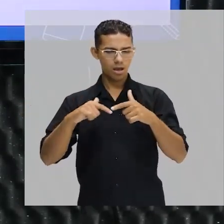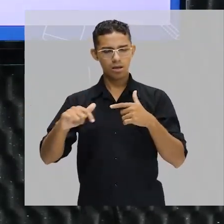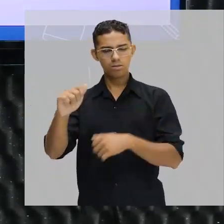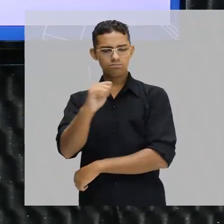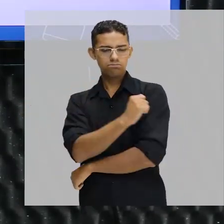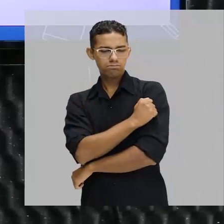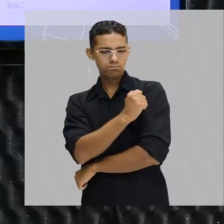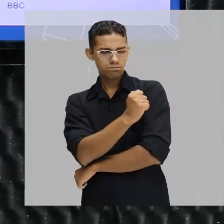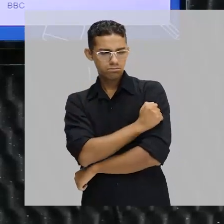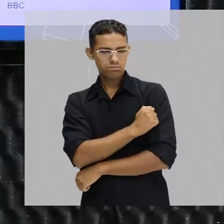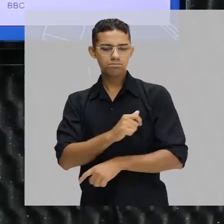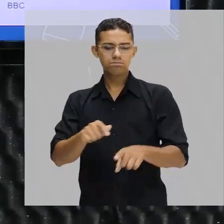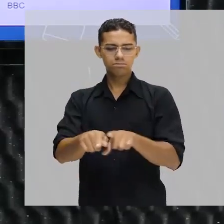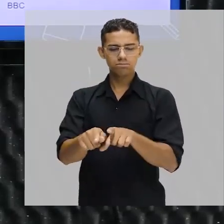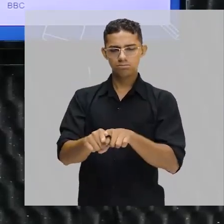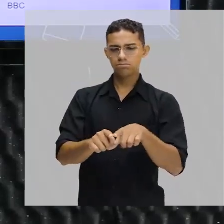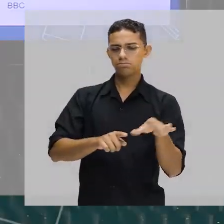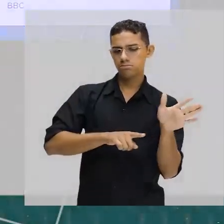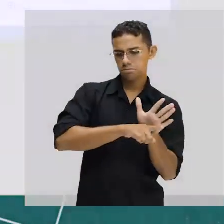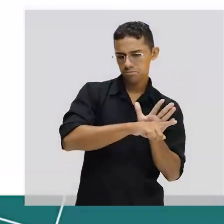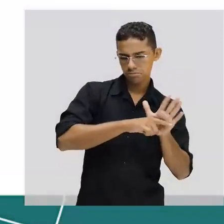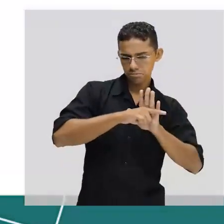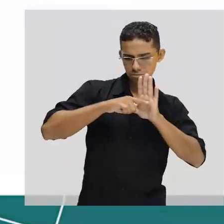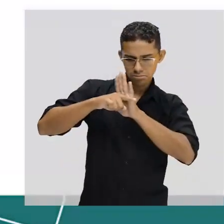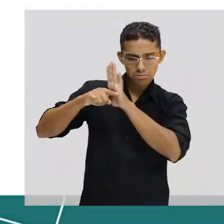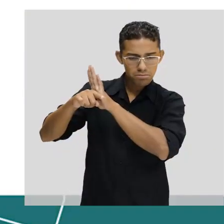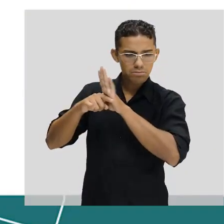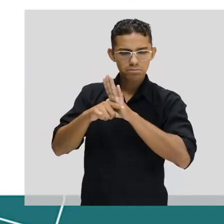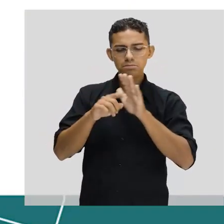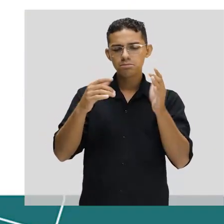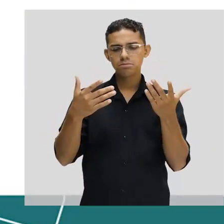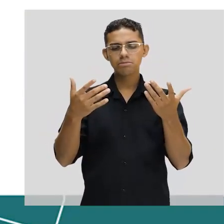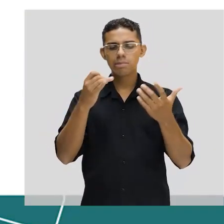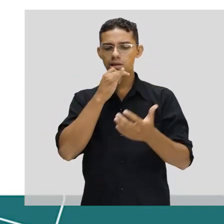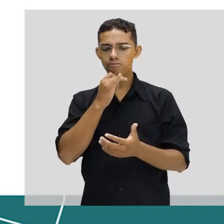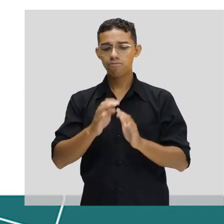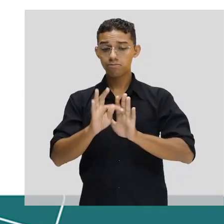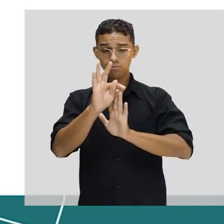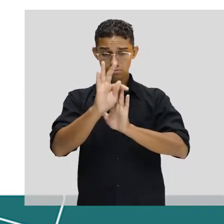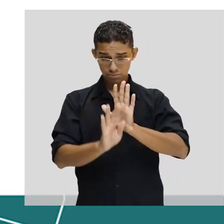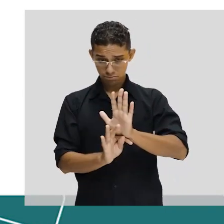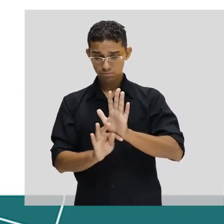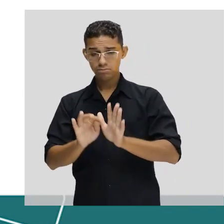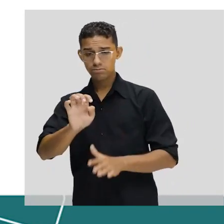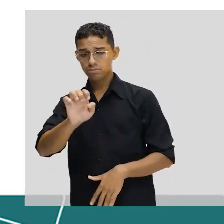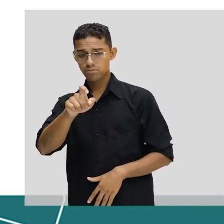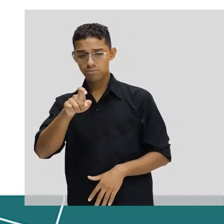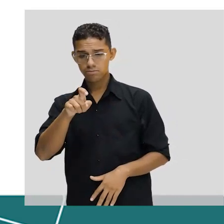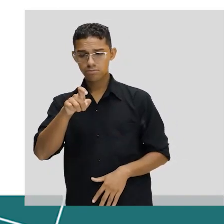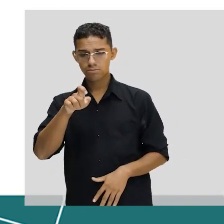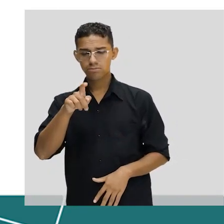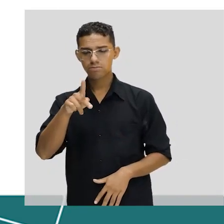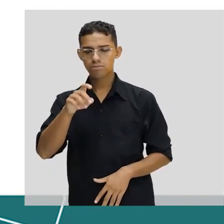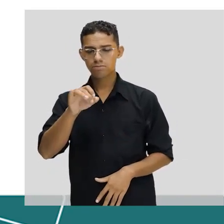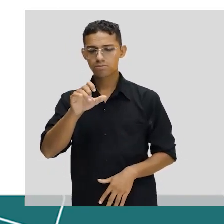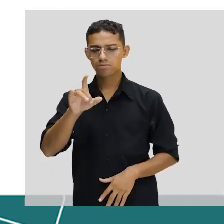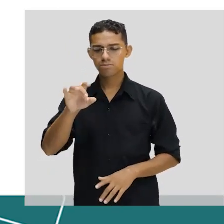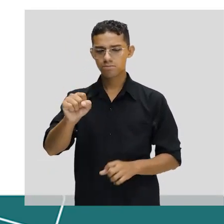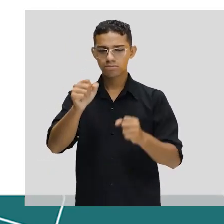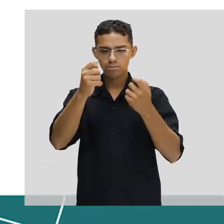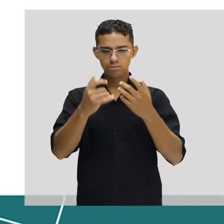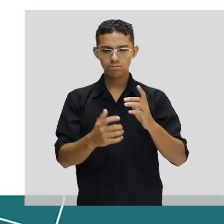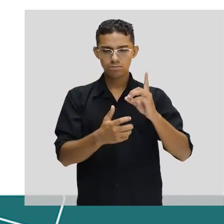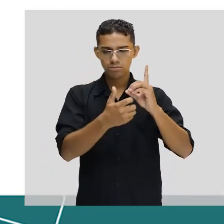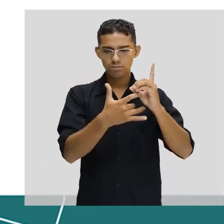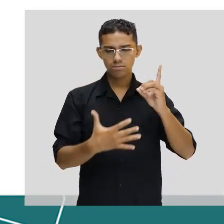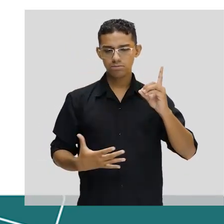textos expositivos. Trouxe aqui para vocês, ó, um texto expositivo. Está expondo o quê? Os dados da